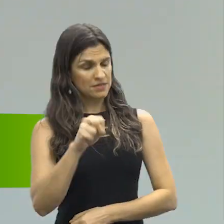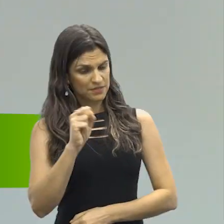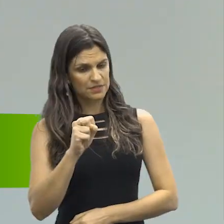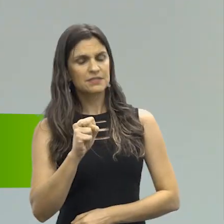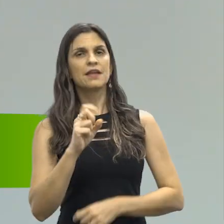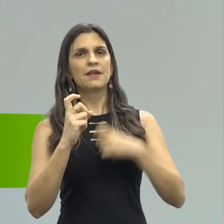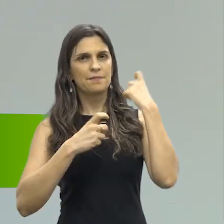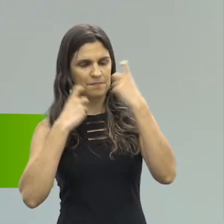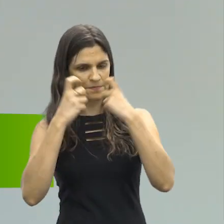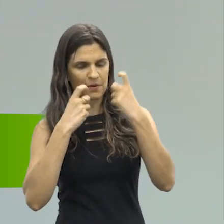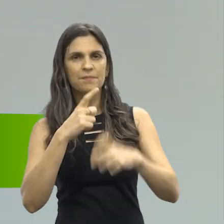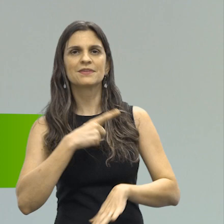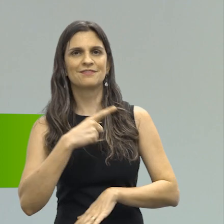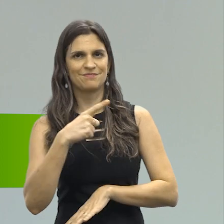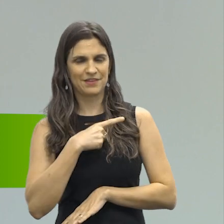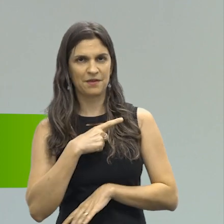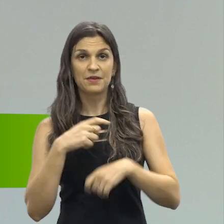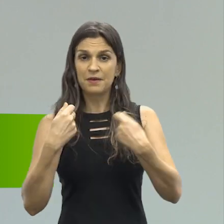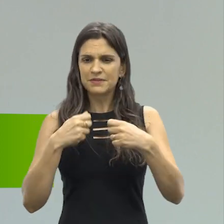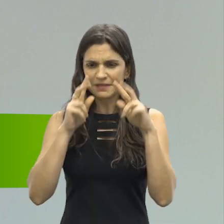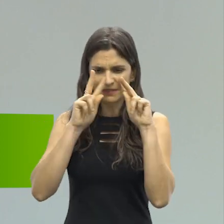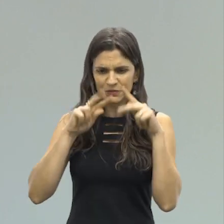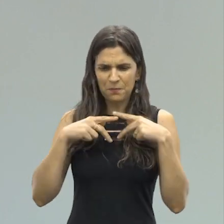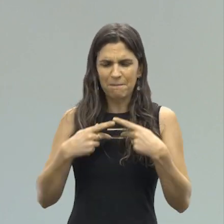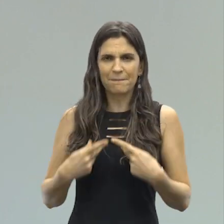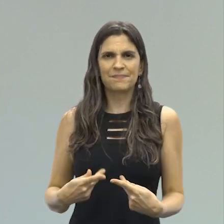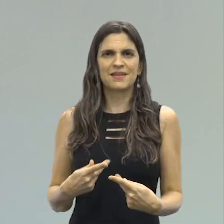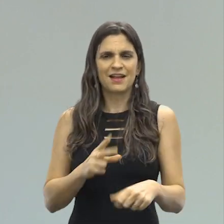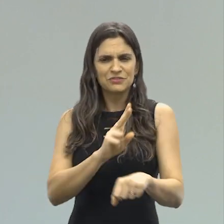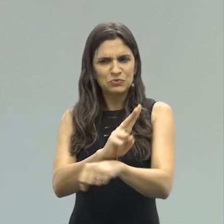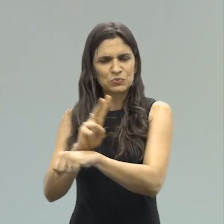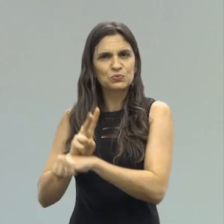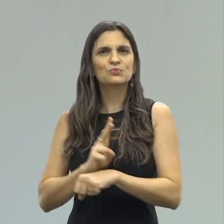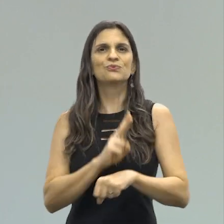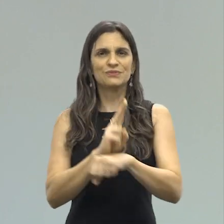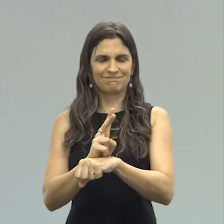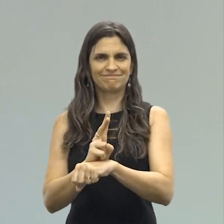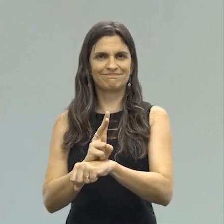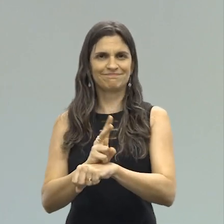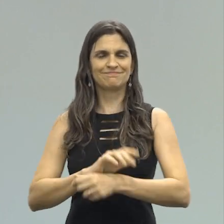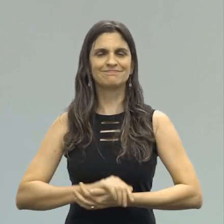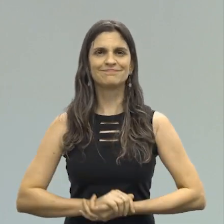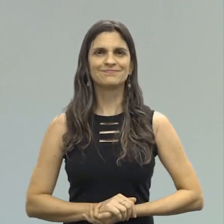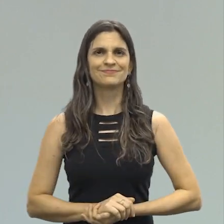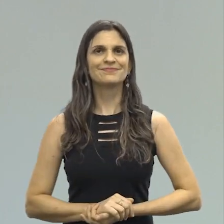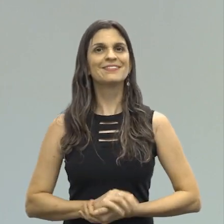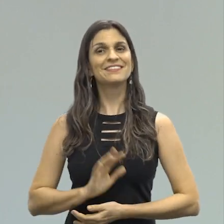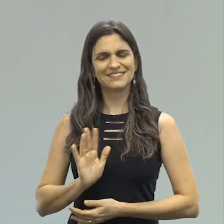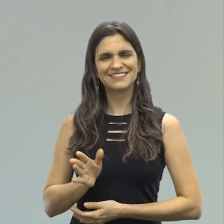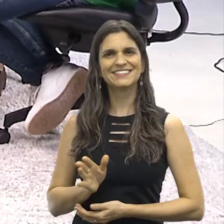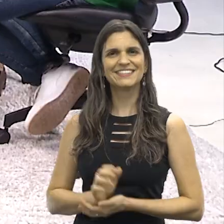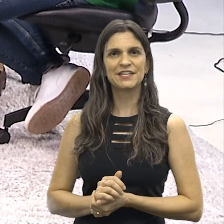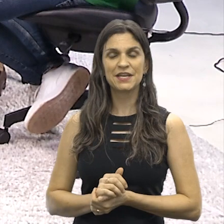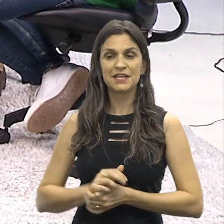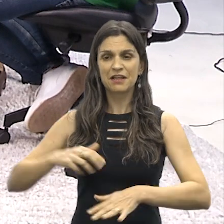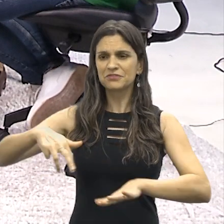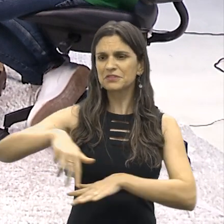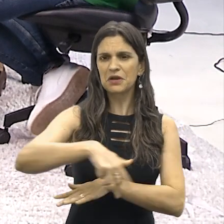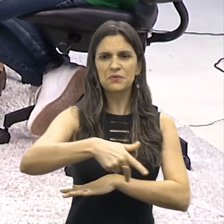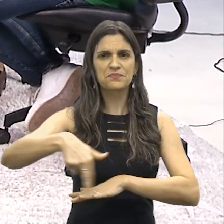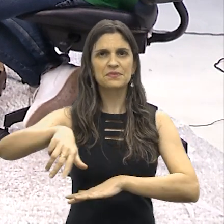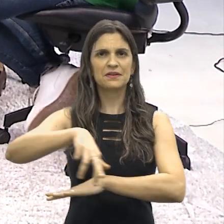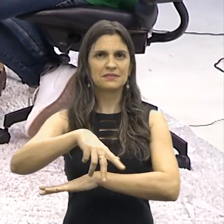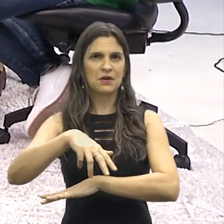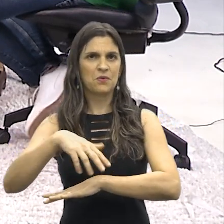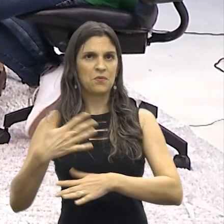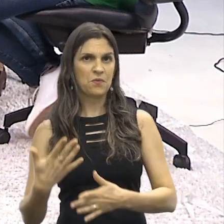uma questão de humanizar, né? Dar esse relacionamento do ser humano. E você nota, eu sempre comento, né, Zé? Geralmente quando você está andando na rua, as pessoas elas desviam